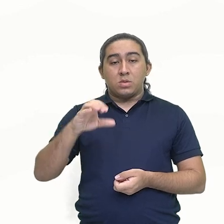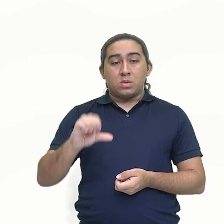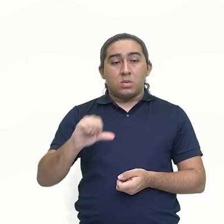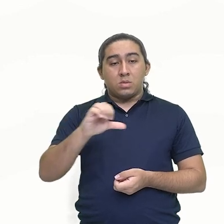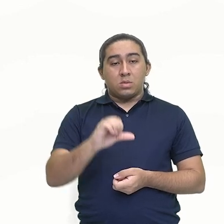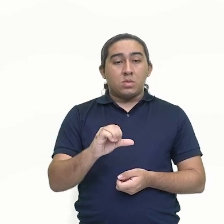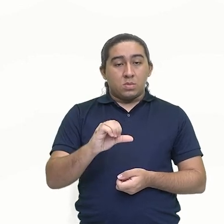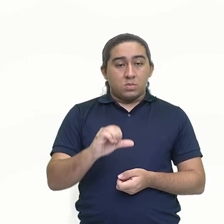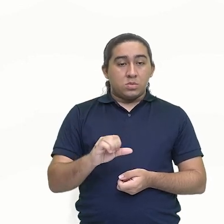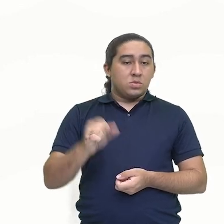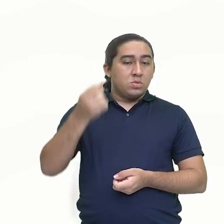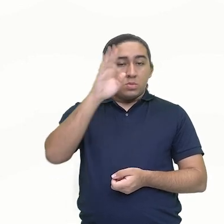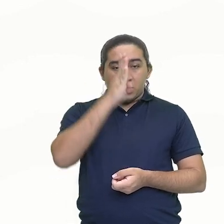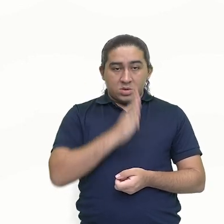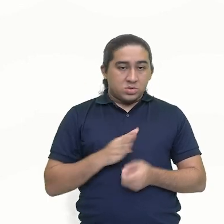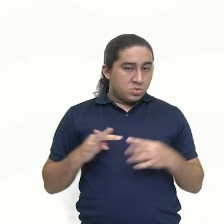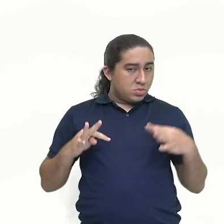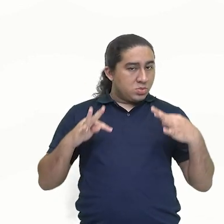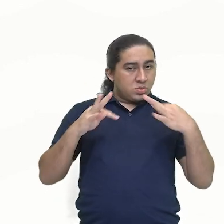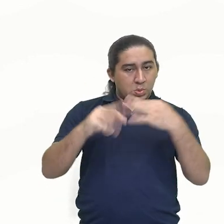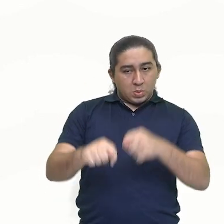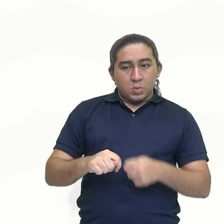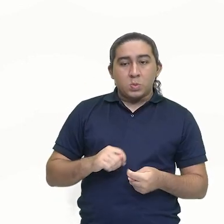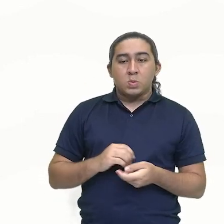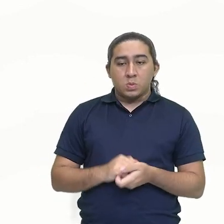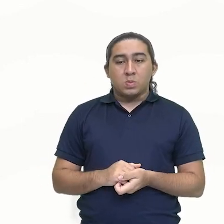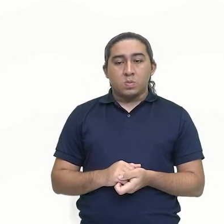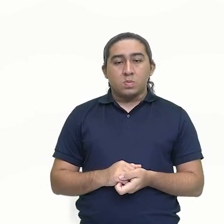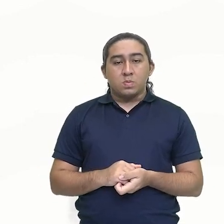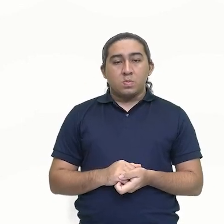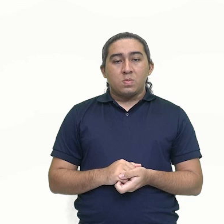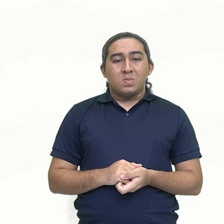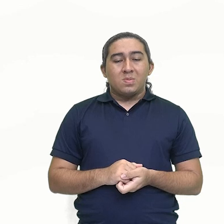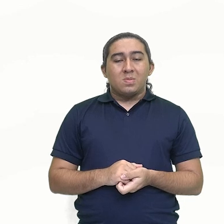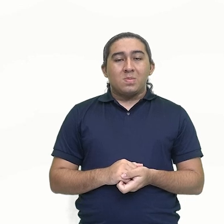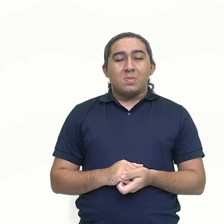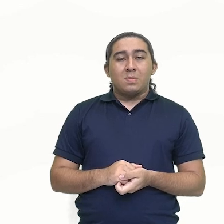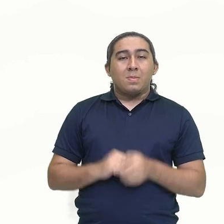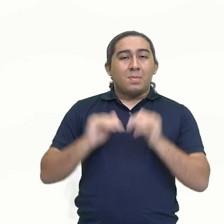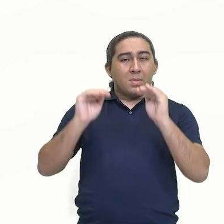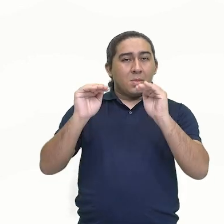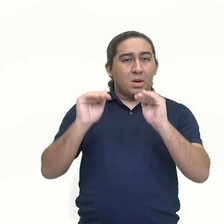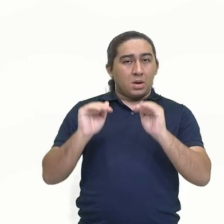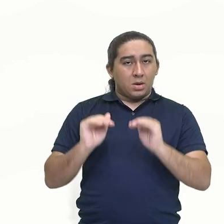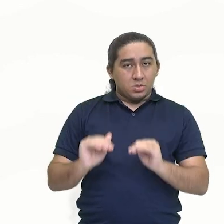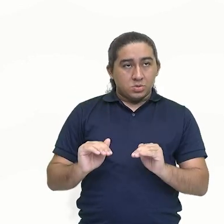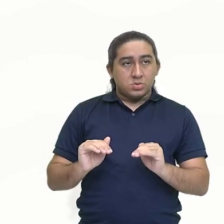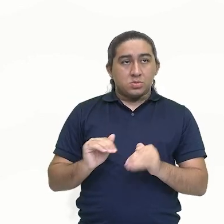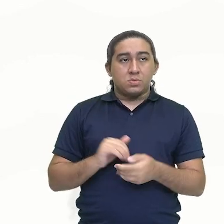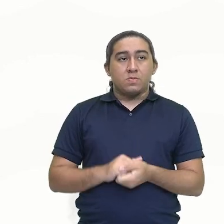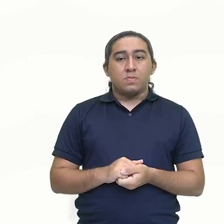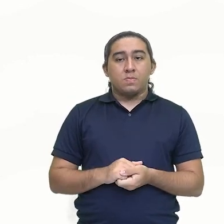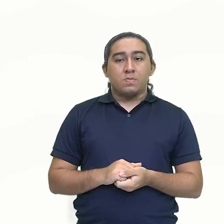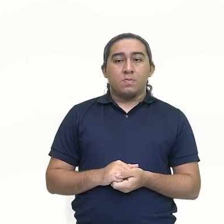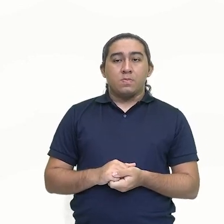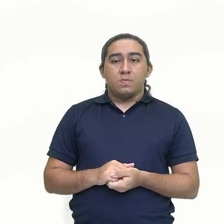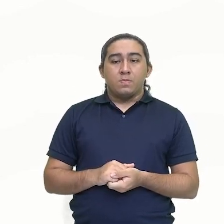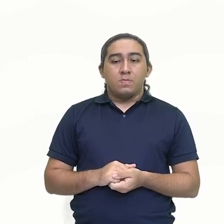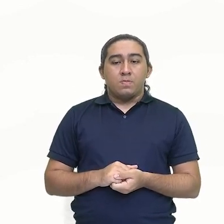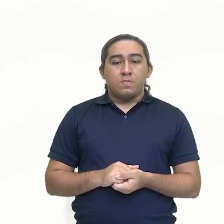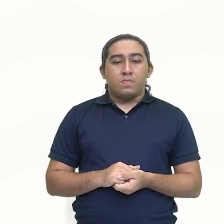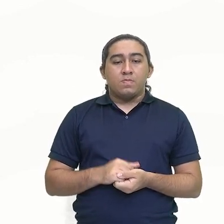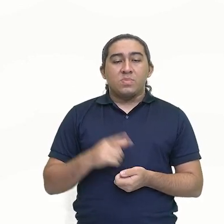território brasileiro, né? Tá na metade do caminho, abaixo da metade do caminho aí. Então tem um índice